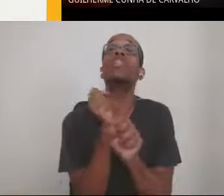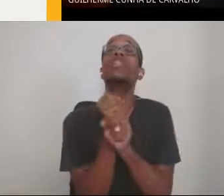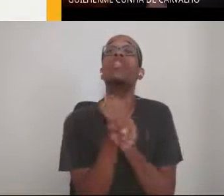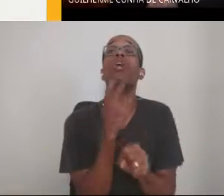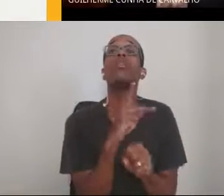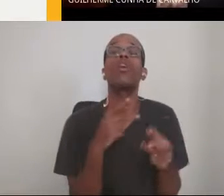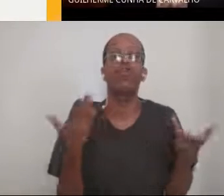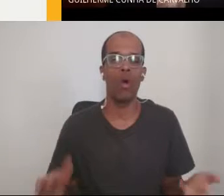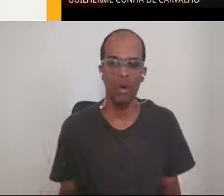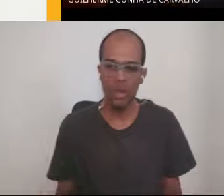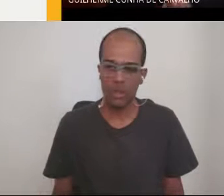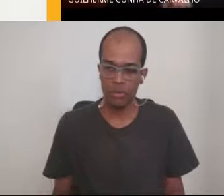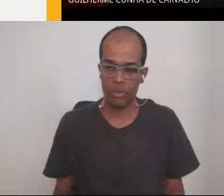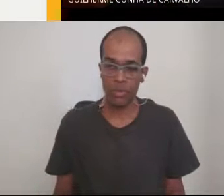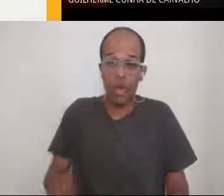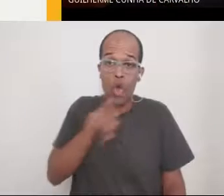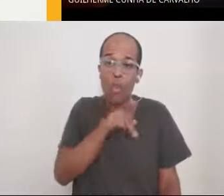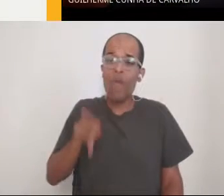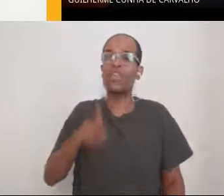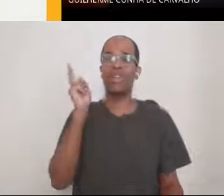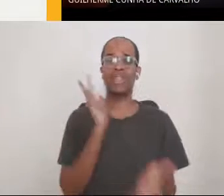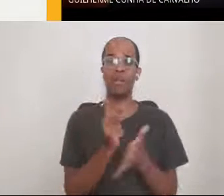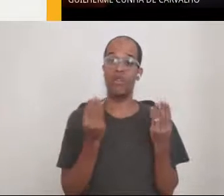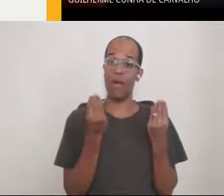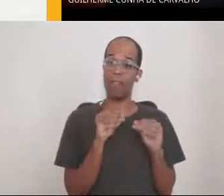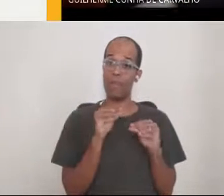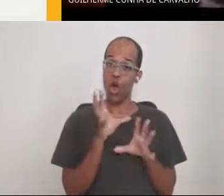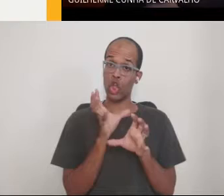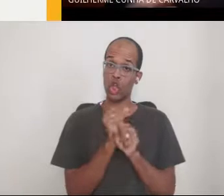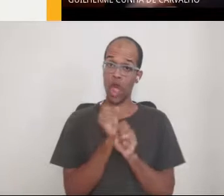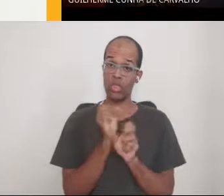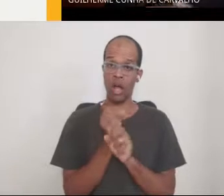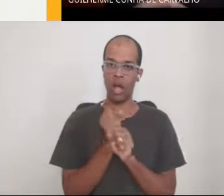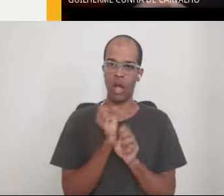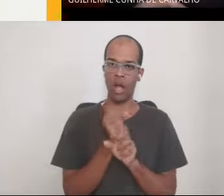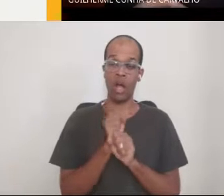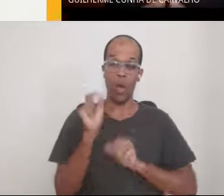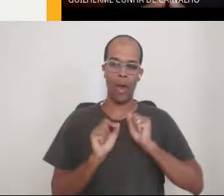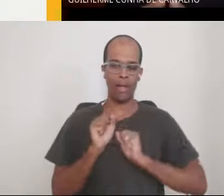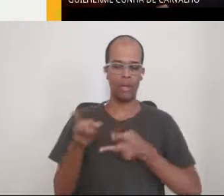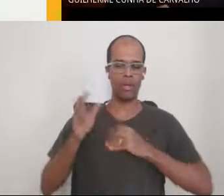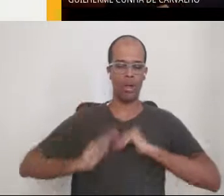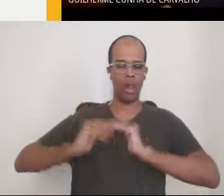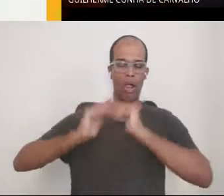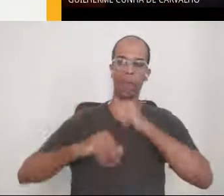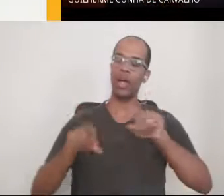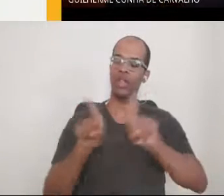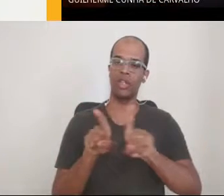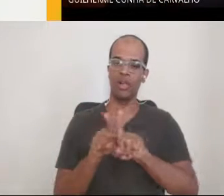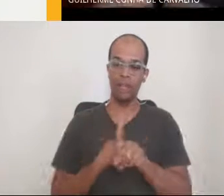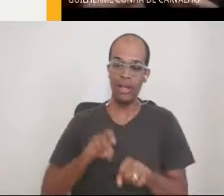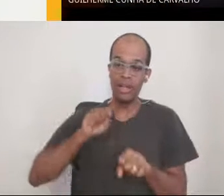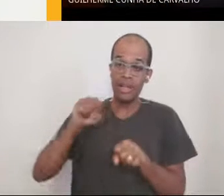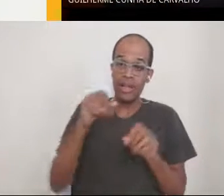atribuiu. Veja, o professor sempre vai atribuir uma nota em relação ao que? Ao desempenho, mas também em relação se